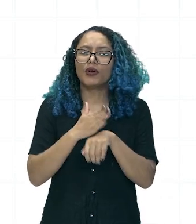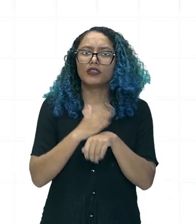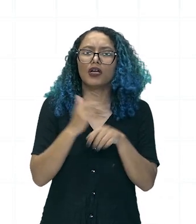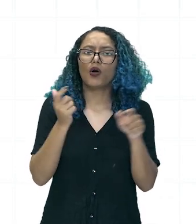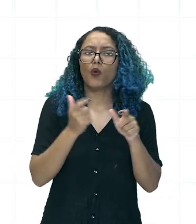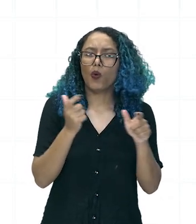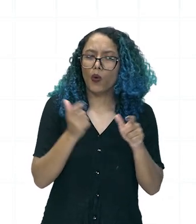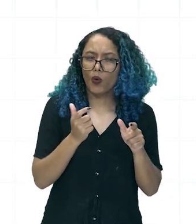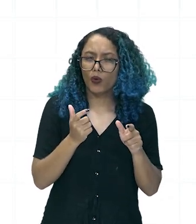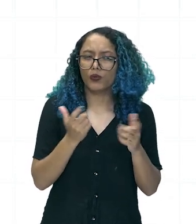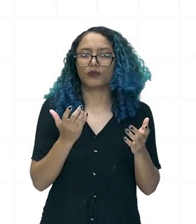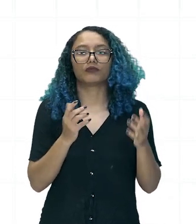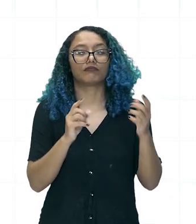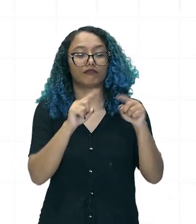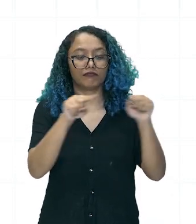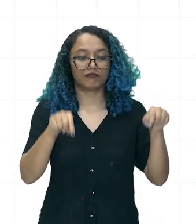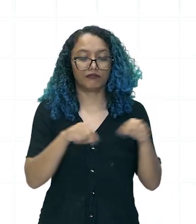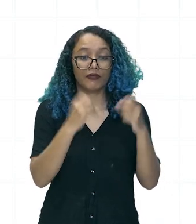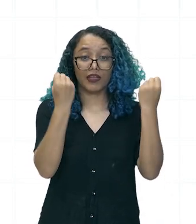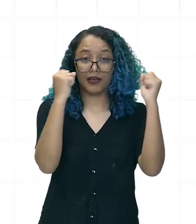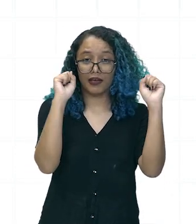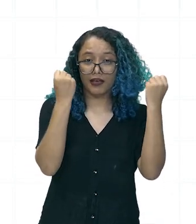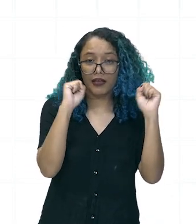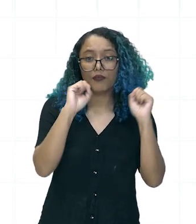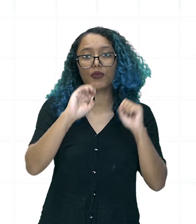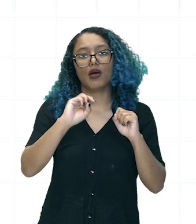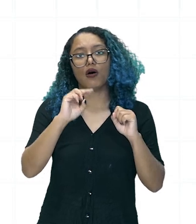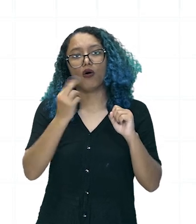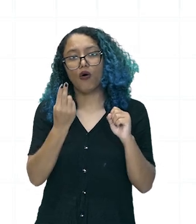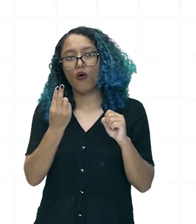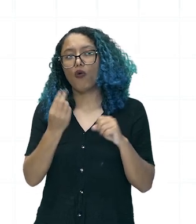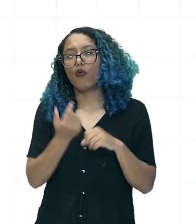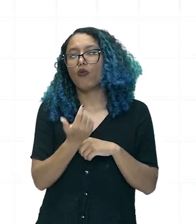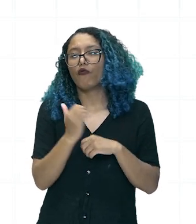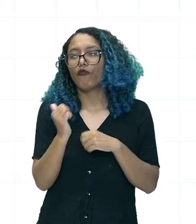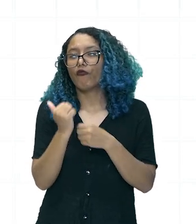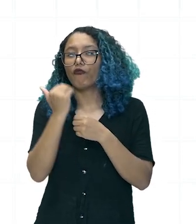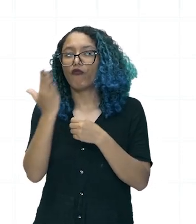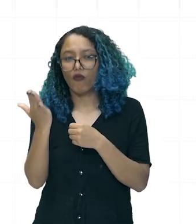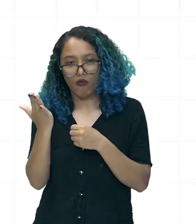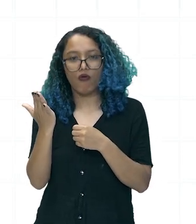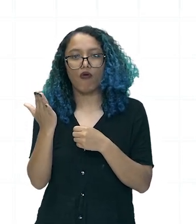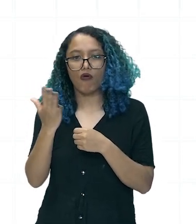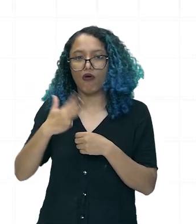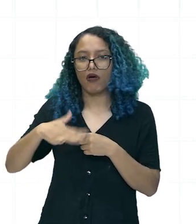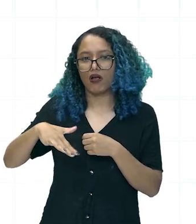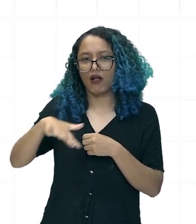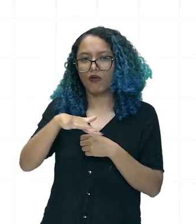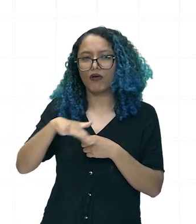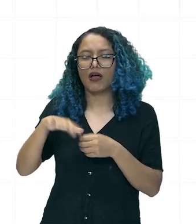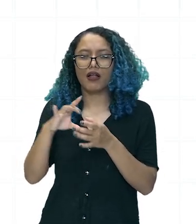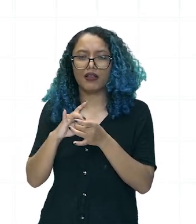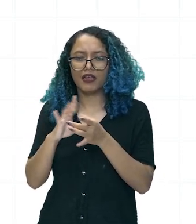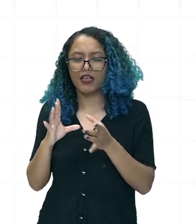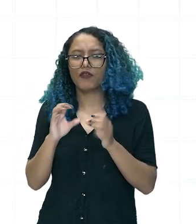população específica, como a ginástica para gestantes ou atreladas a situações